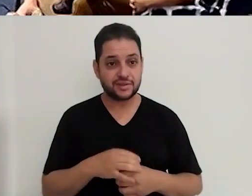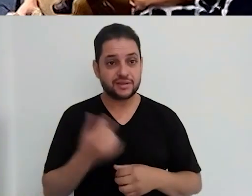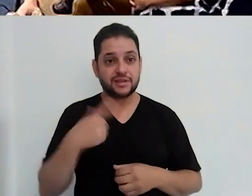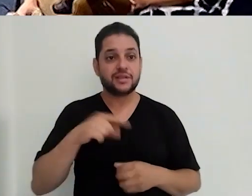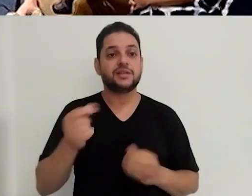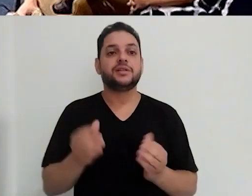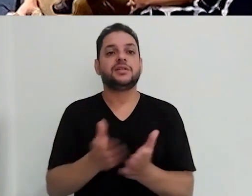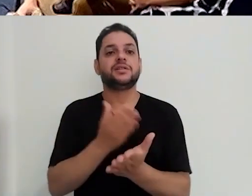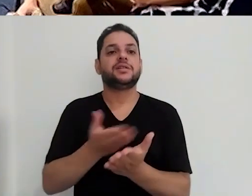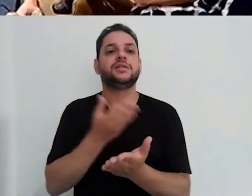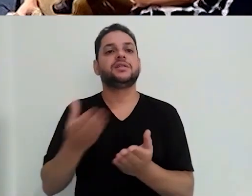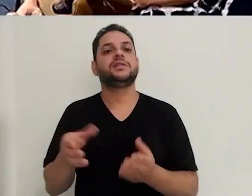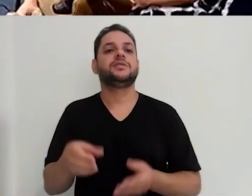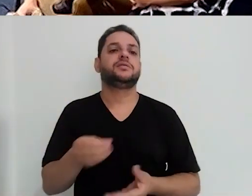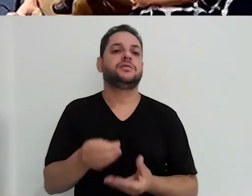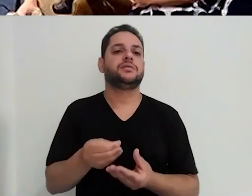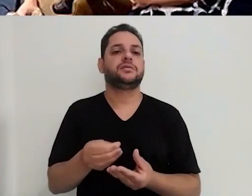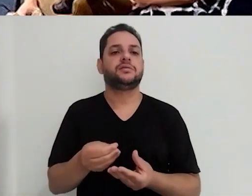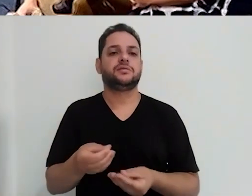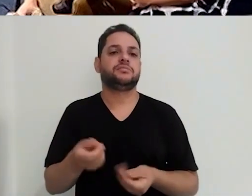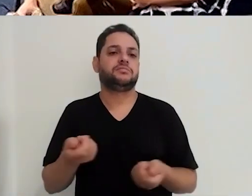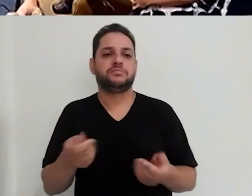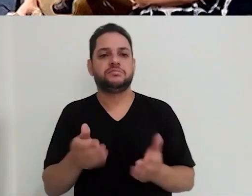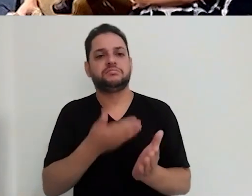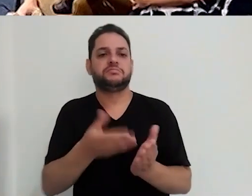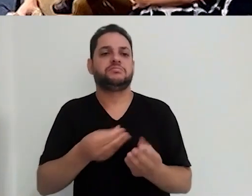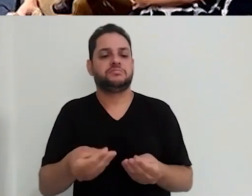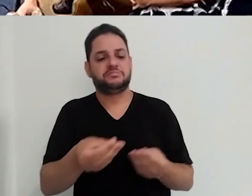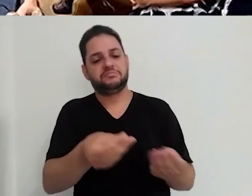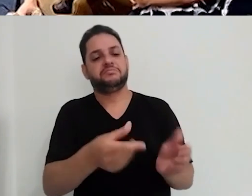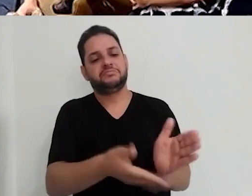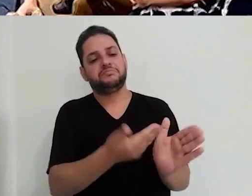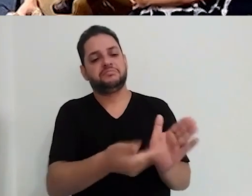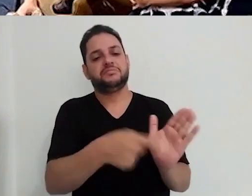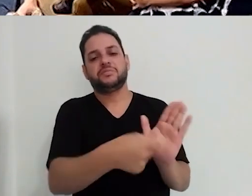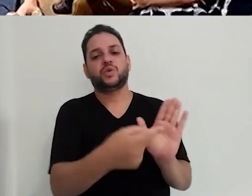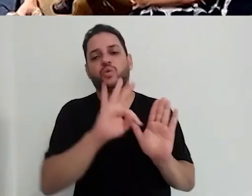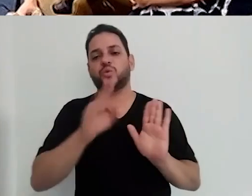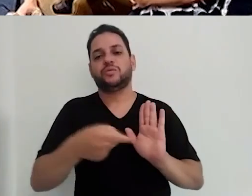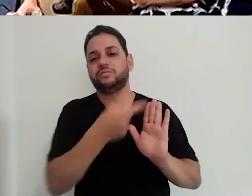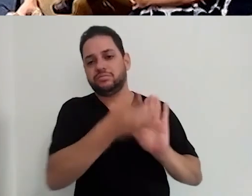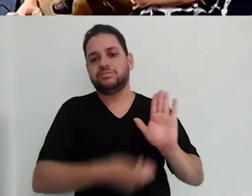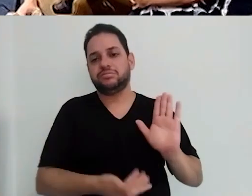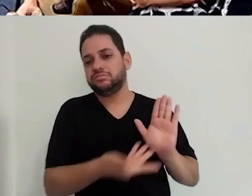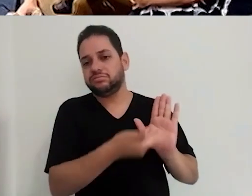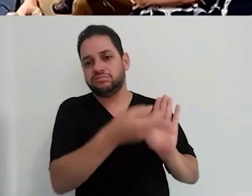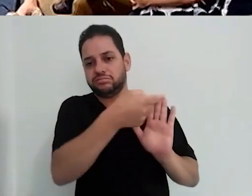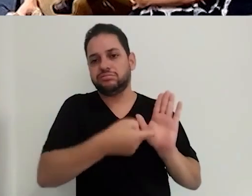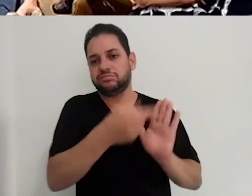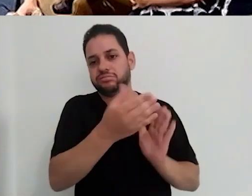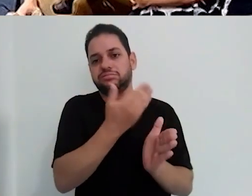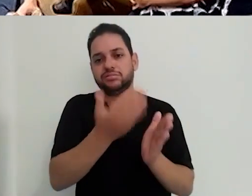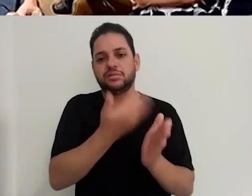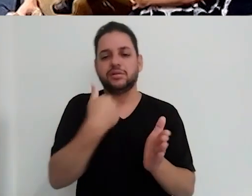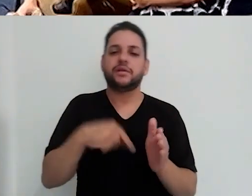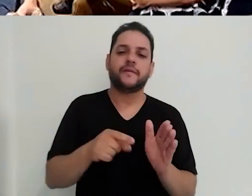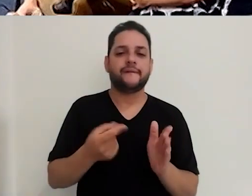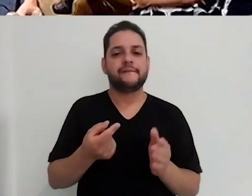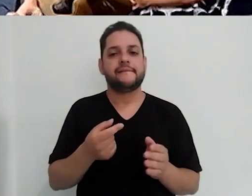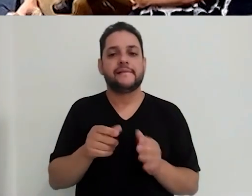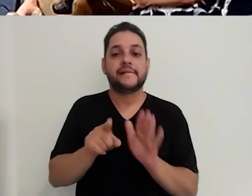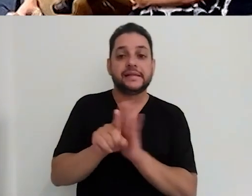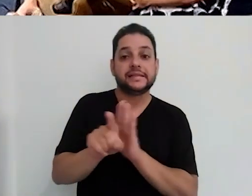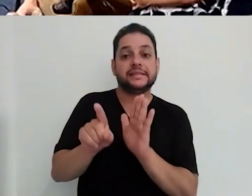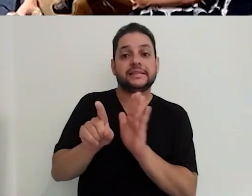mão, dizendo, tá aqui, no livro, tudo que vocês querem. E eu falei, bom, eu vou comendo pelas beiradinhas, né? Ainda bem que tinha